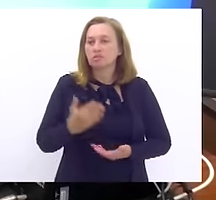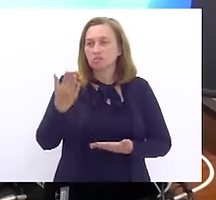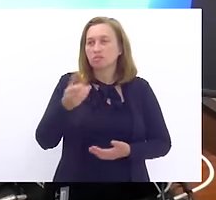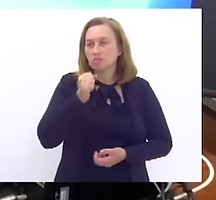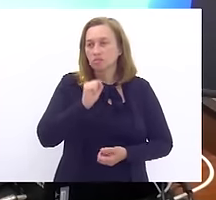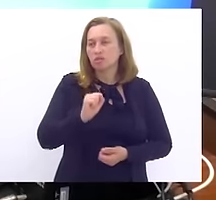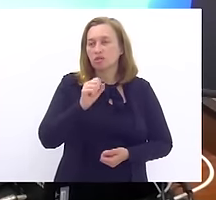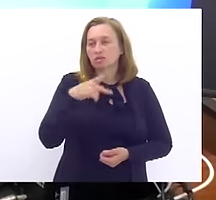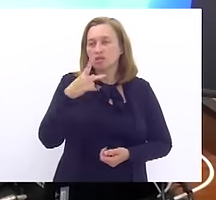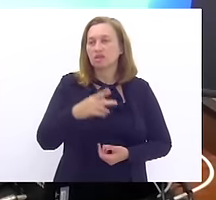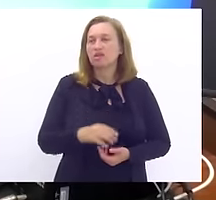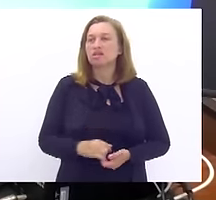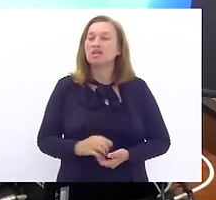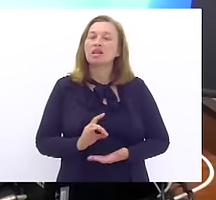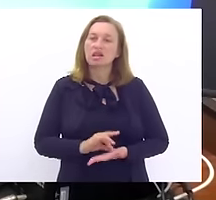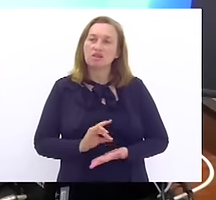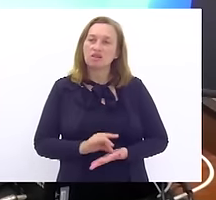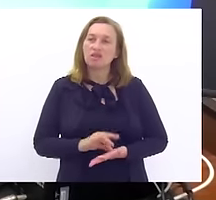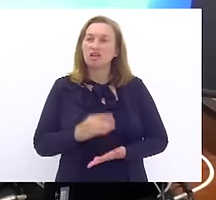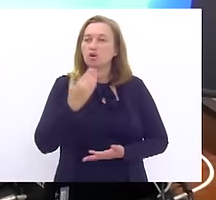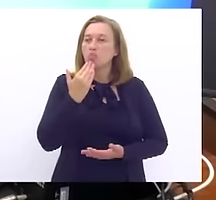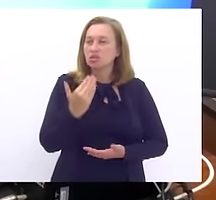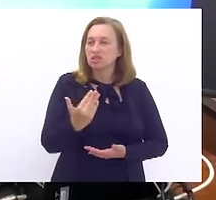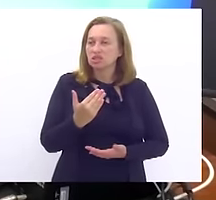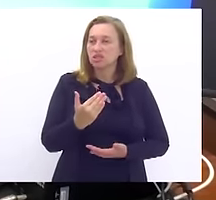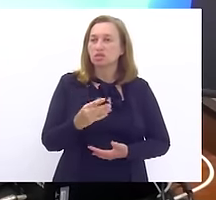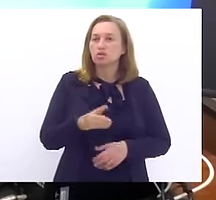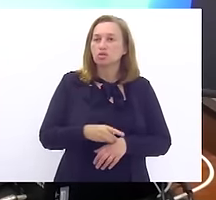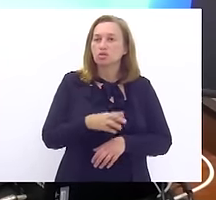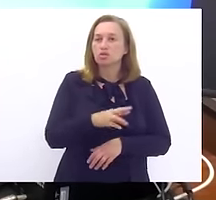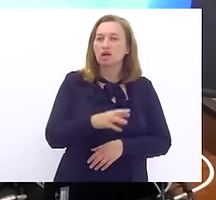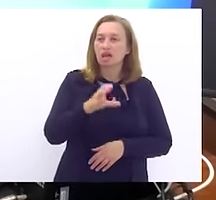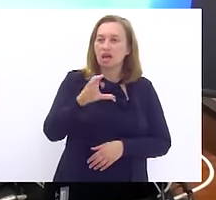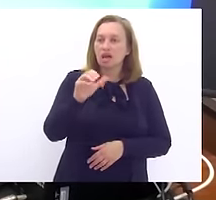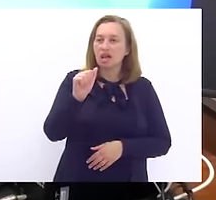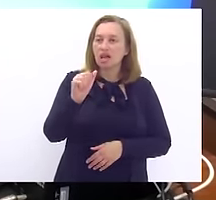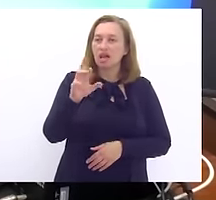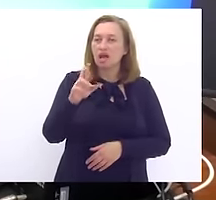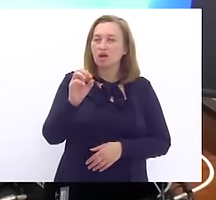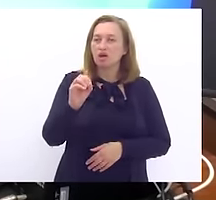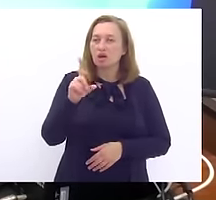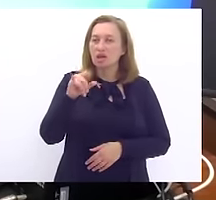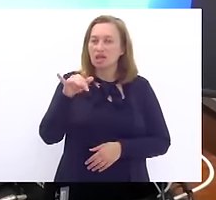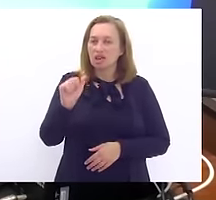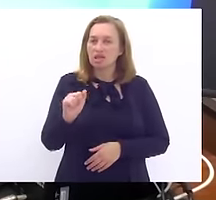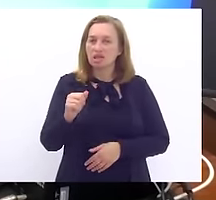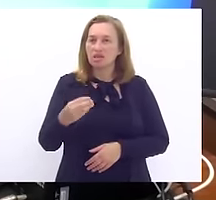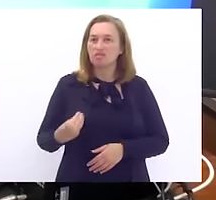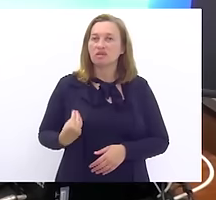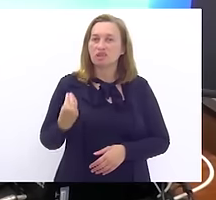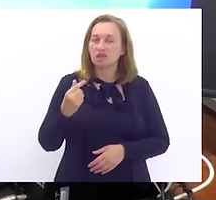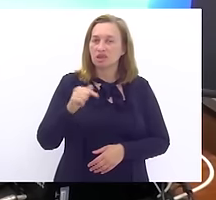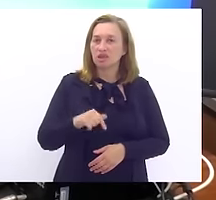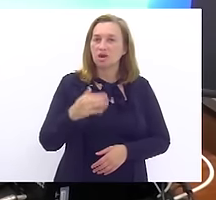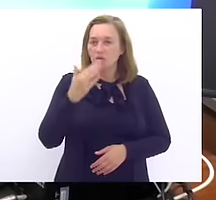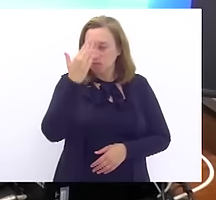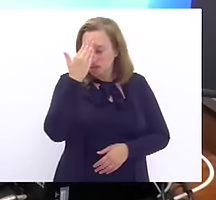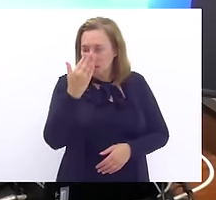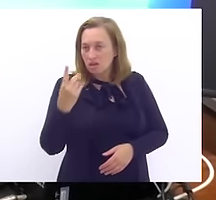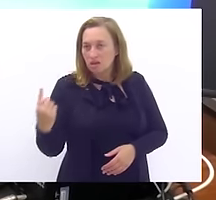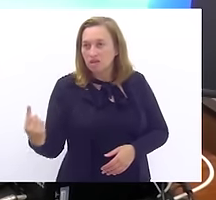aí Na verdade eu pedi Doutora Carolina que se faz presente aqui obrigado por ter vindo